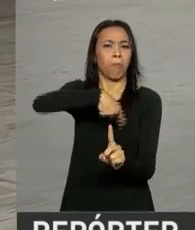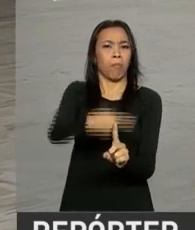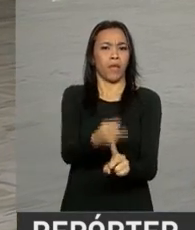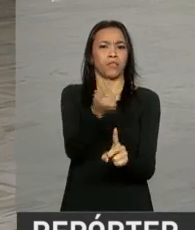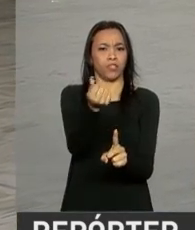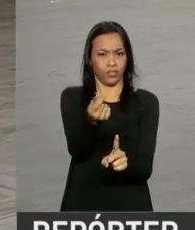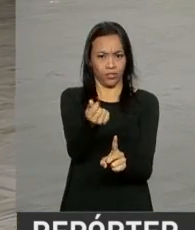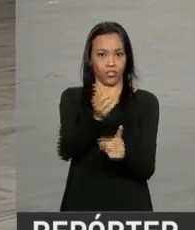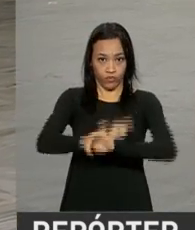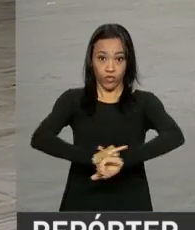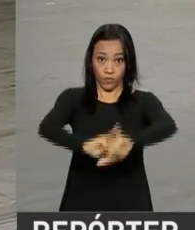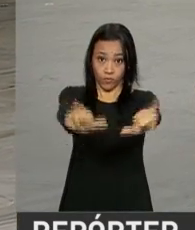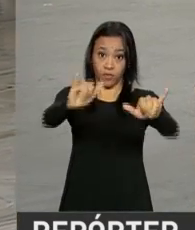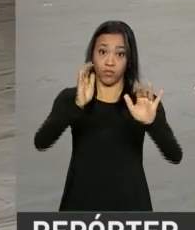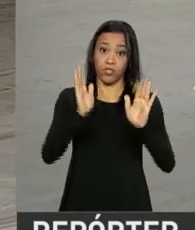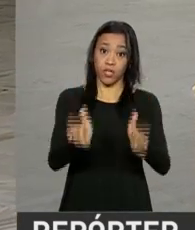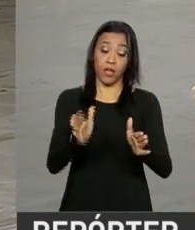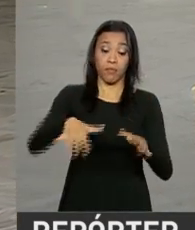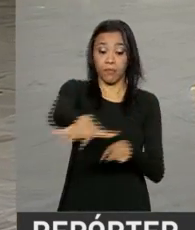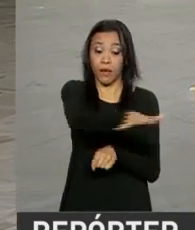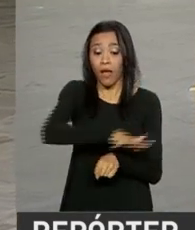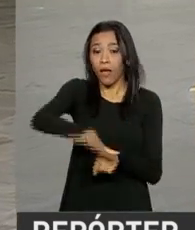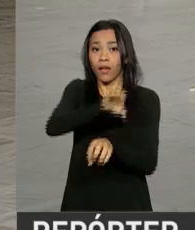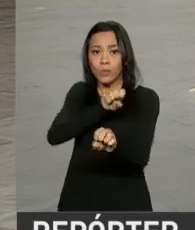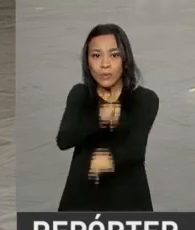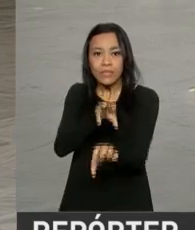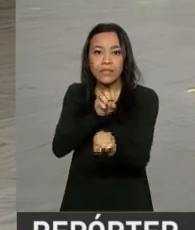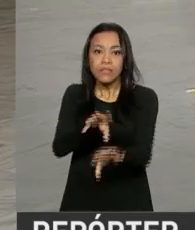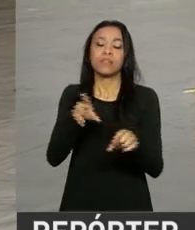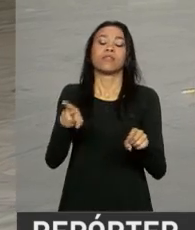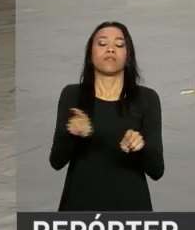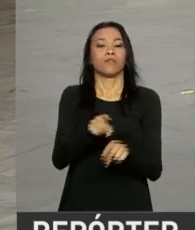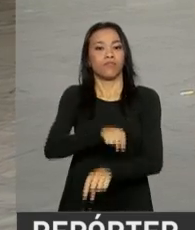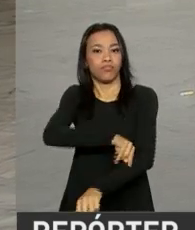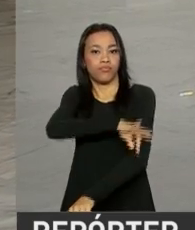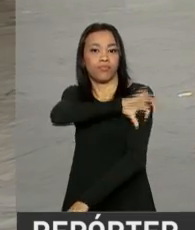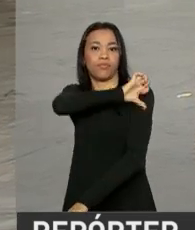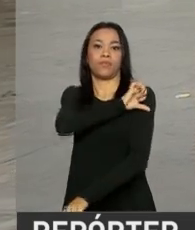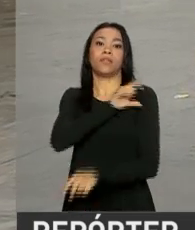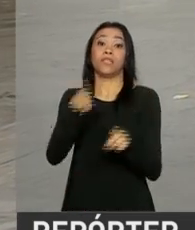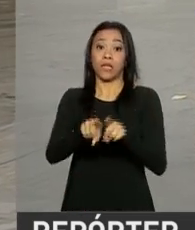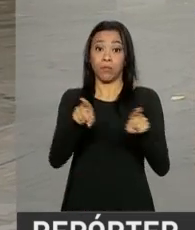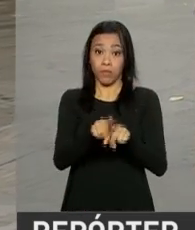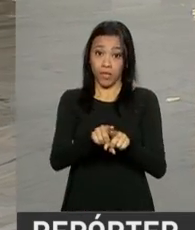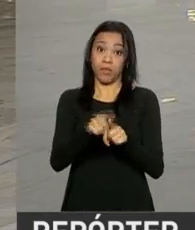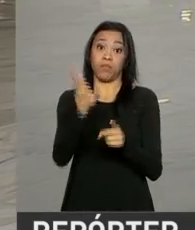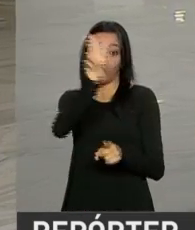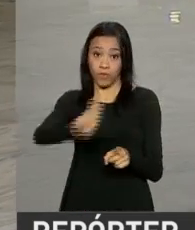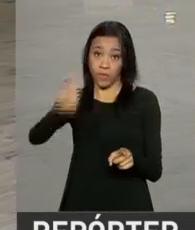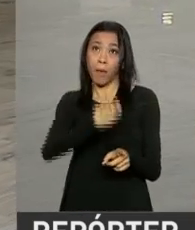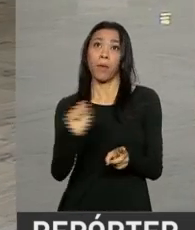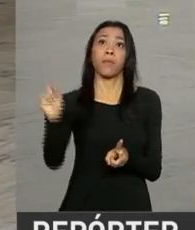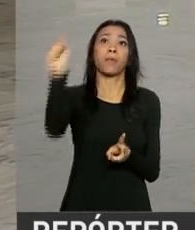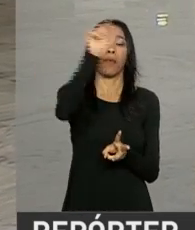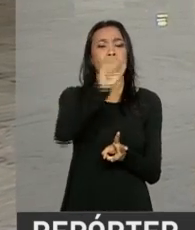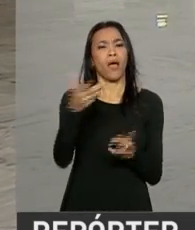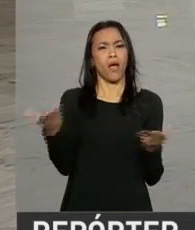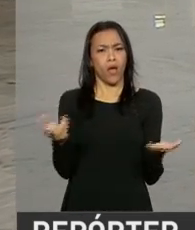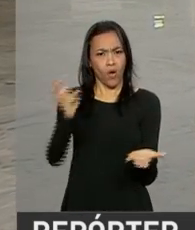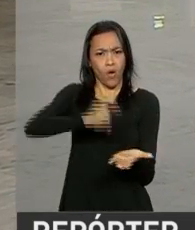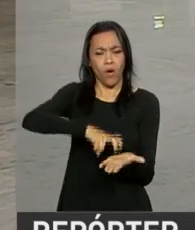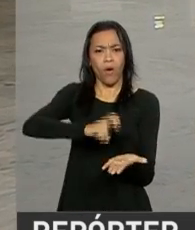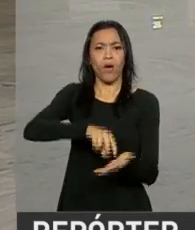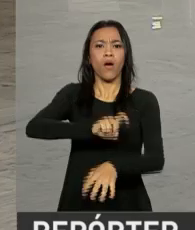dessa liberação de mais recursos para educação básica e também para educação superior, acontece daqui a pouco, a partir das 11h30 da manhã, em